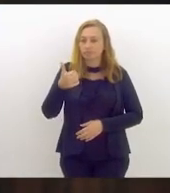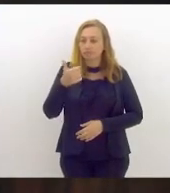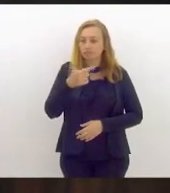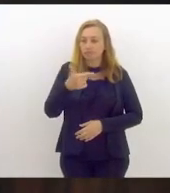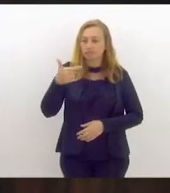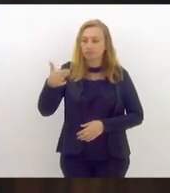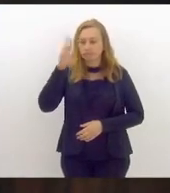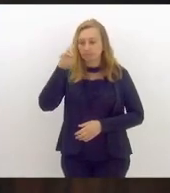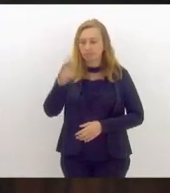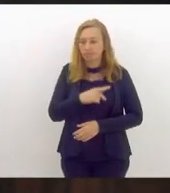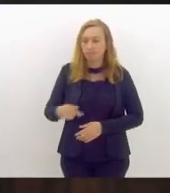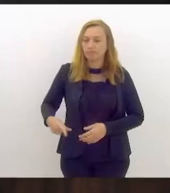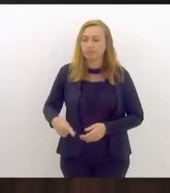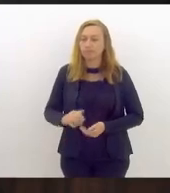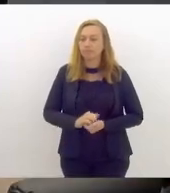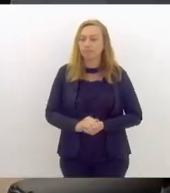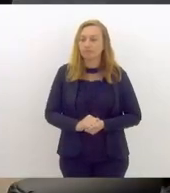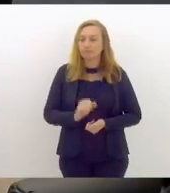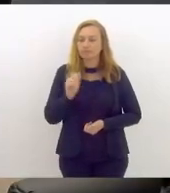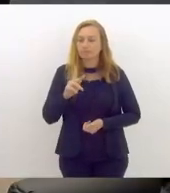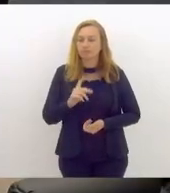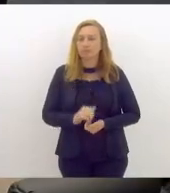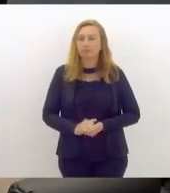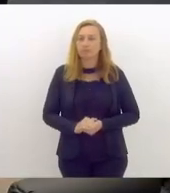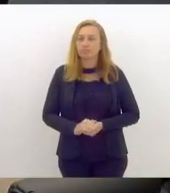Ok. Presidente, defere.